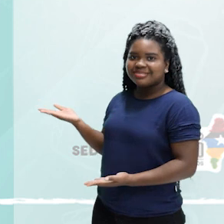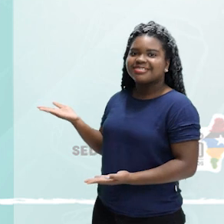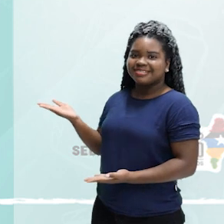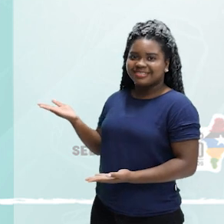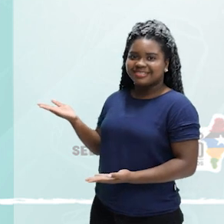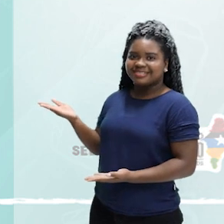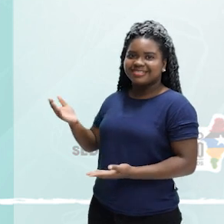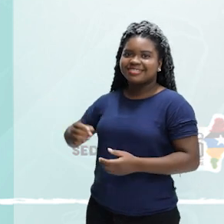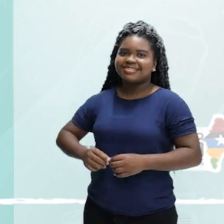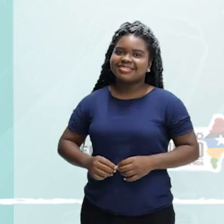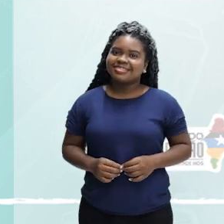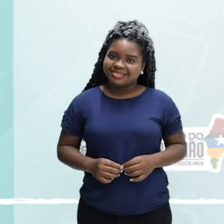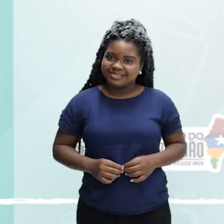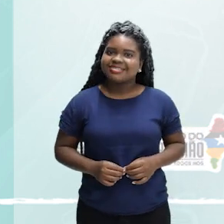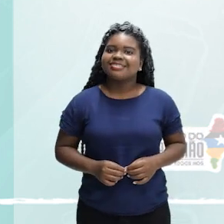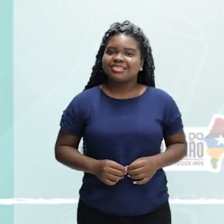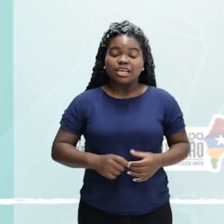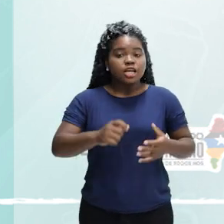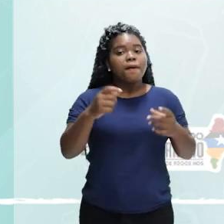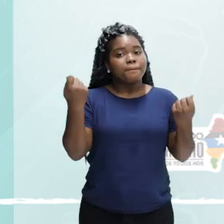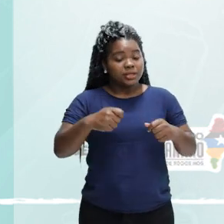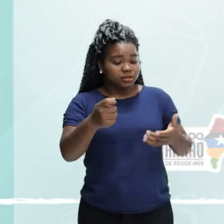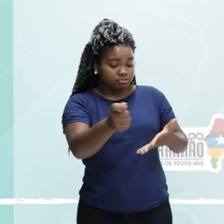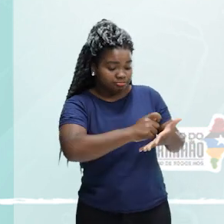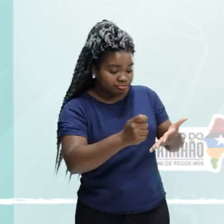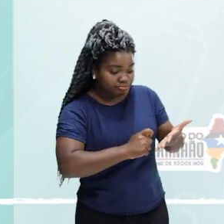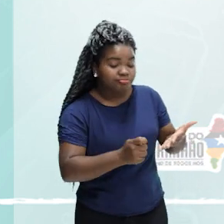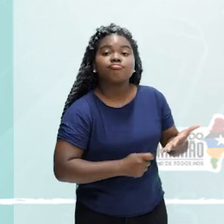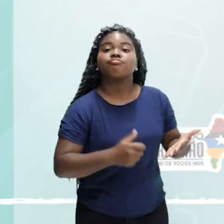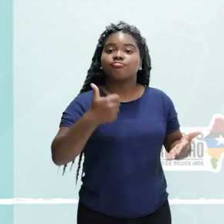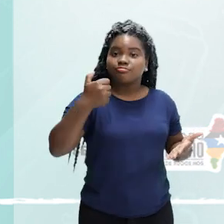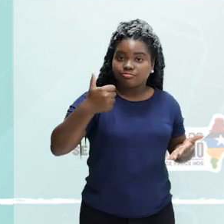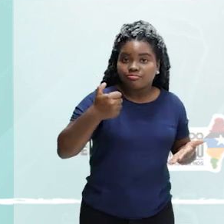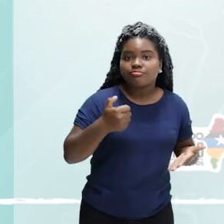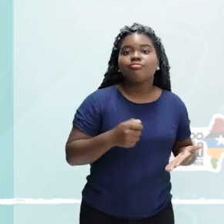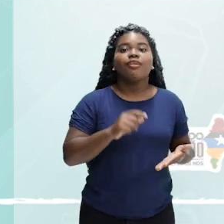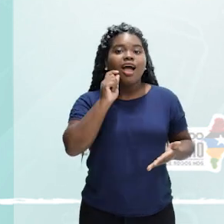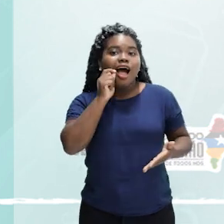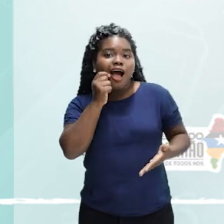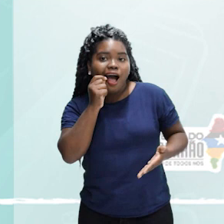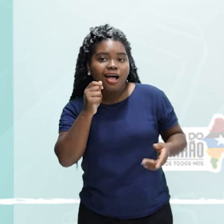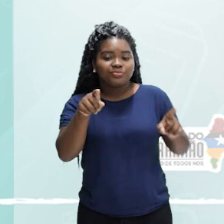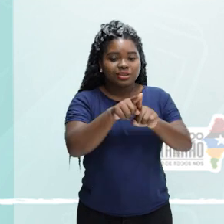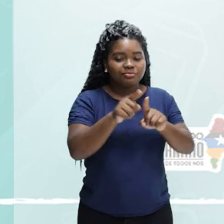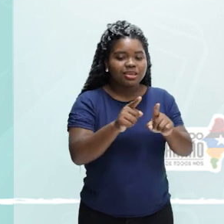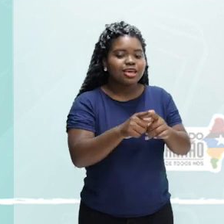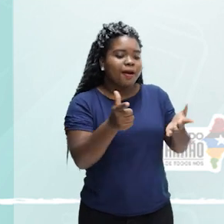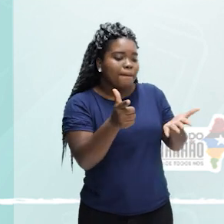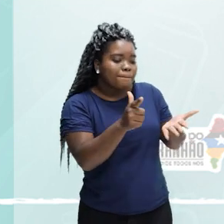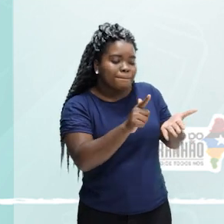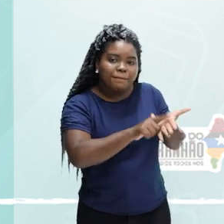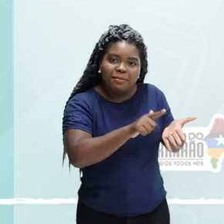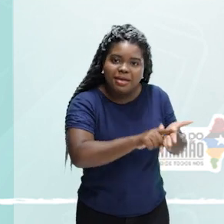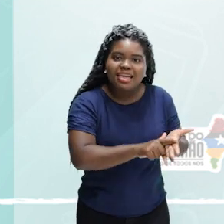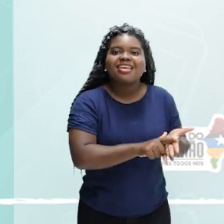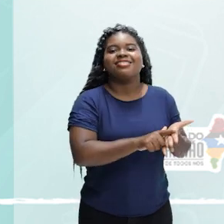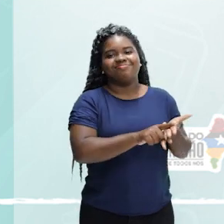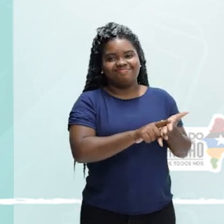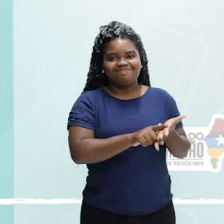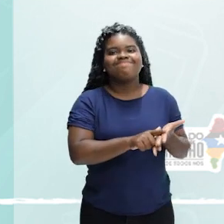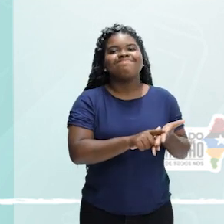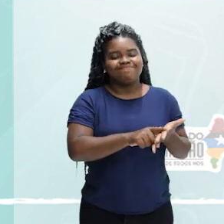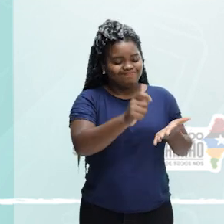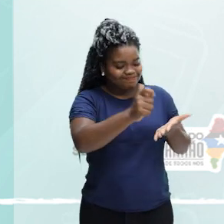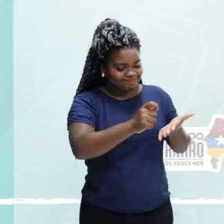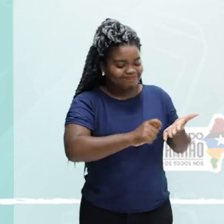contemporânea. Fica ligado, tá? Já anota direitinho, pega aí a caneta, o lápis, o papel, e fica ligado que o segundo tópico já é